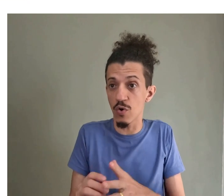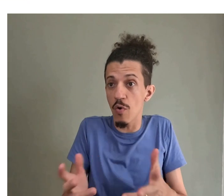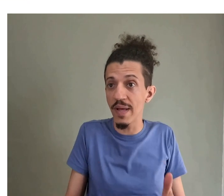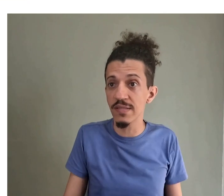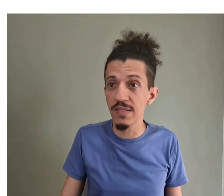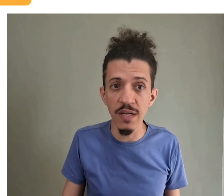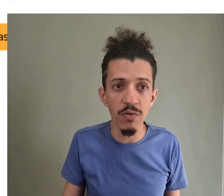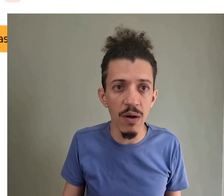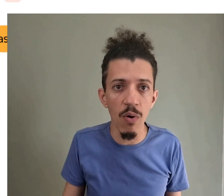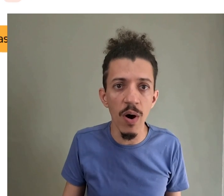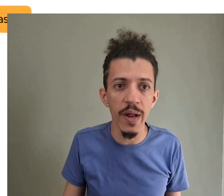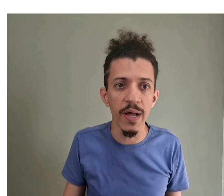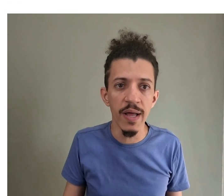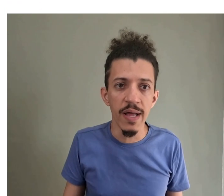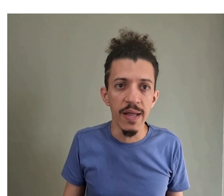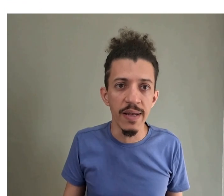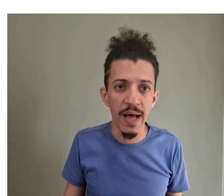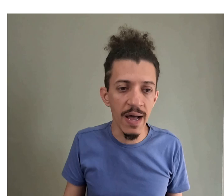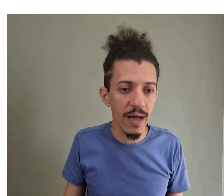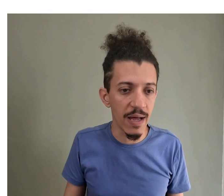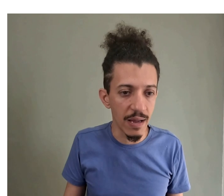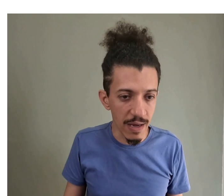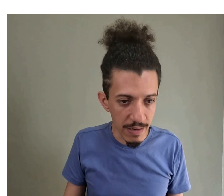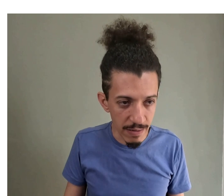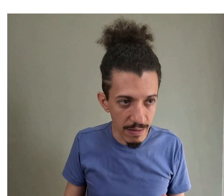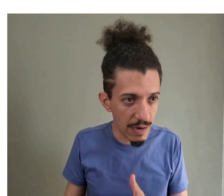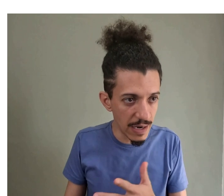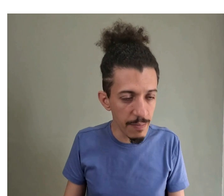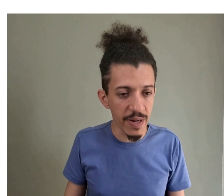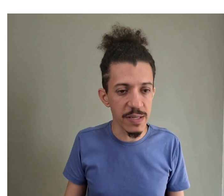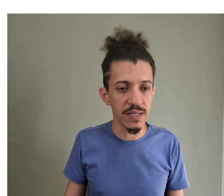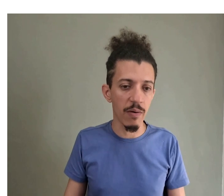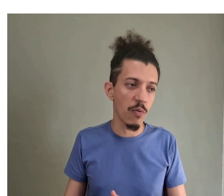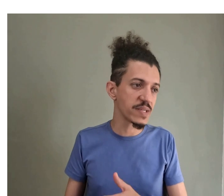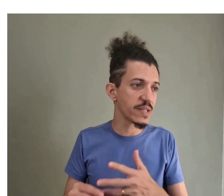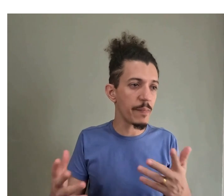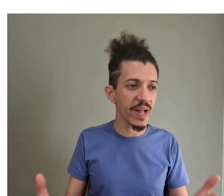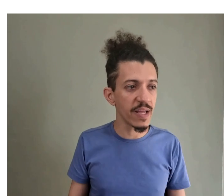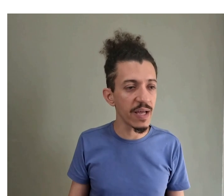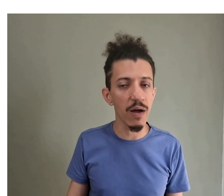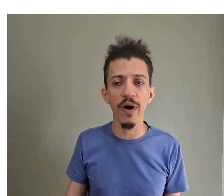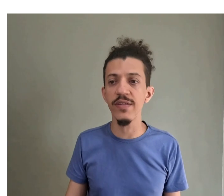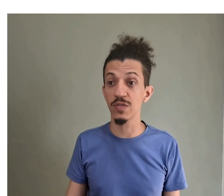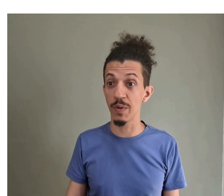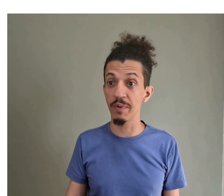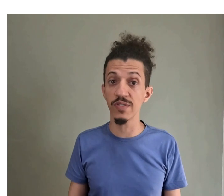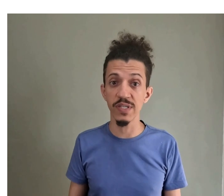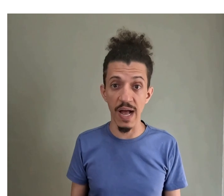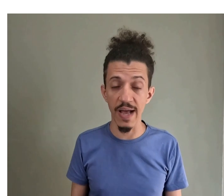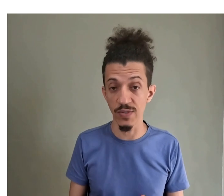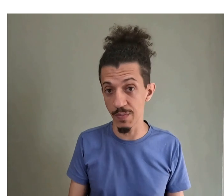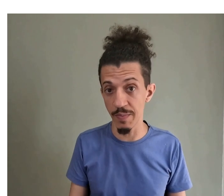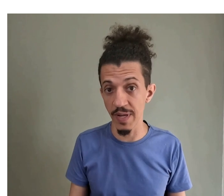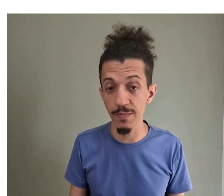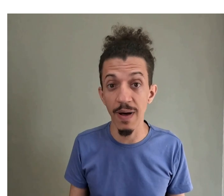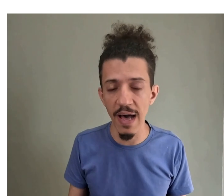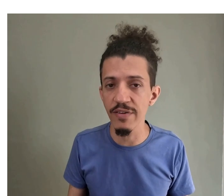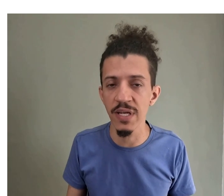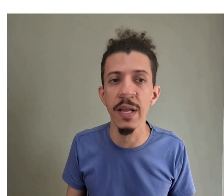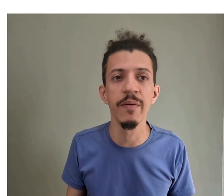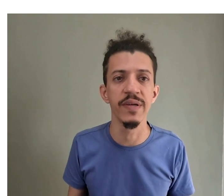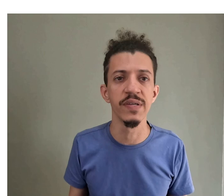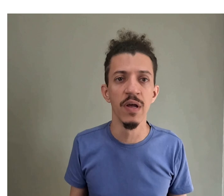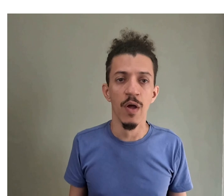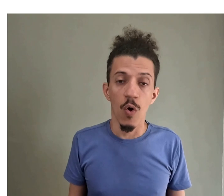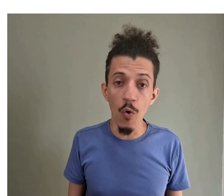esteja começando agora na Libras, começando a aprender agora seus primeiros sinais, as primeiras palavras